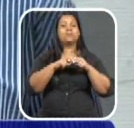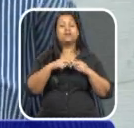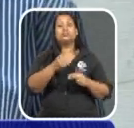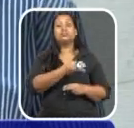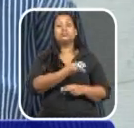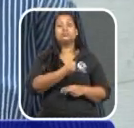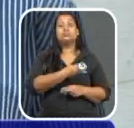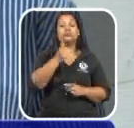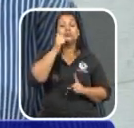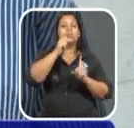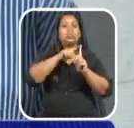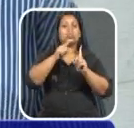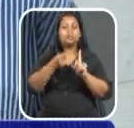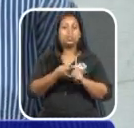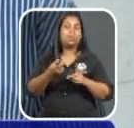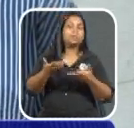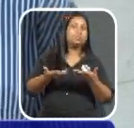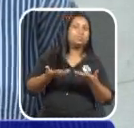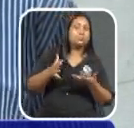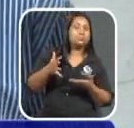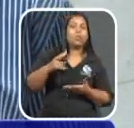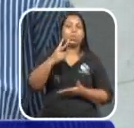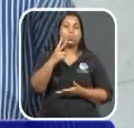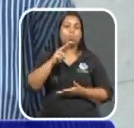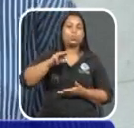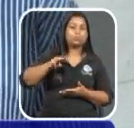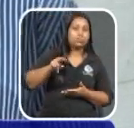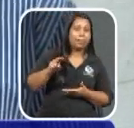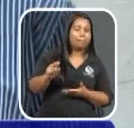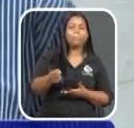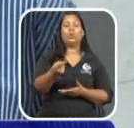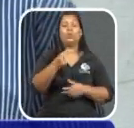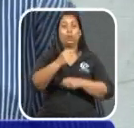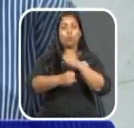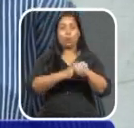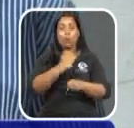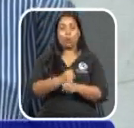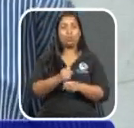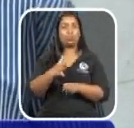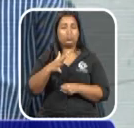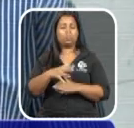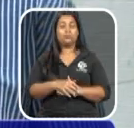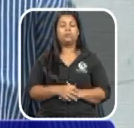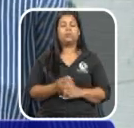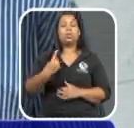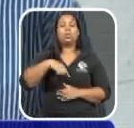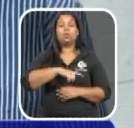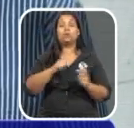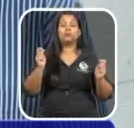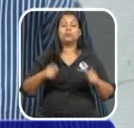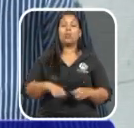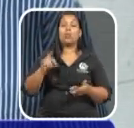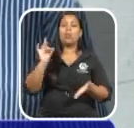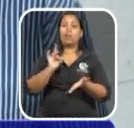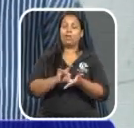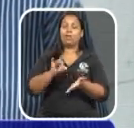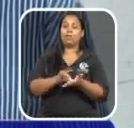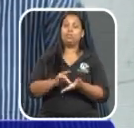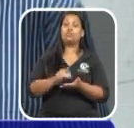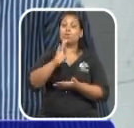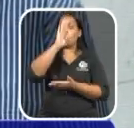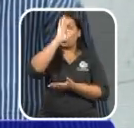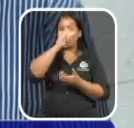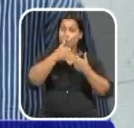de gestantes, se eu não me recordo, eram 2.000 gestantes ao ano, aproximadamente, que nós pudéssemos efetivamente dar o passe livre para que